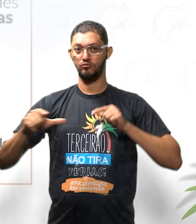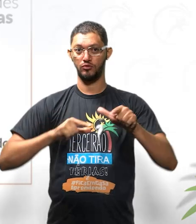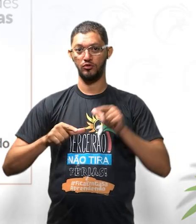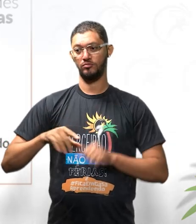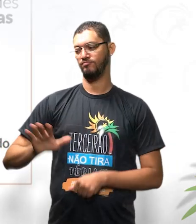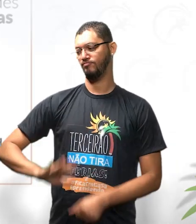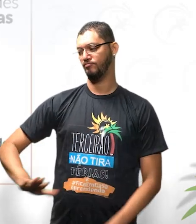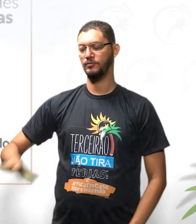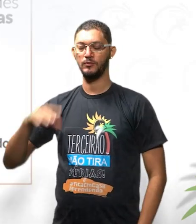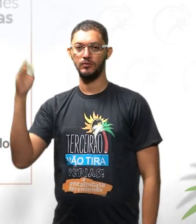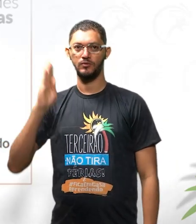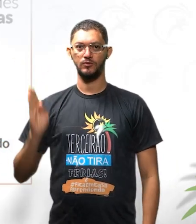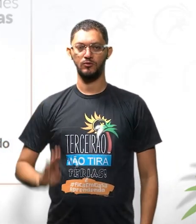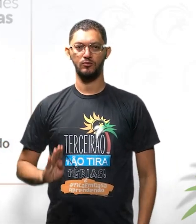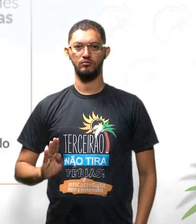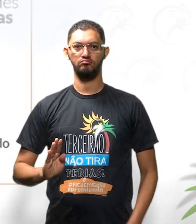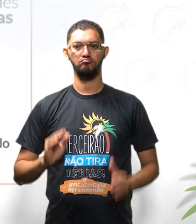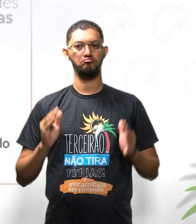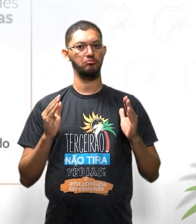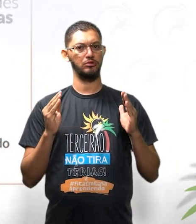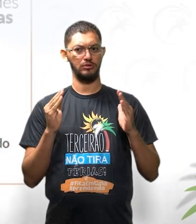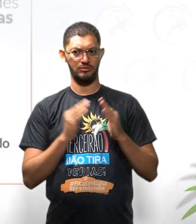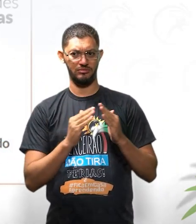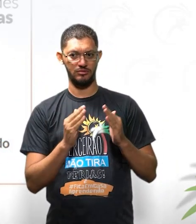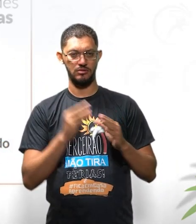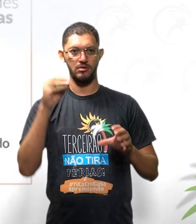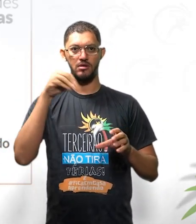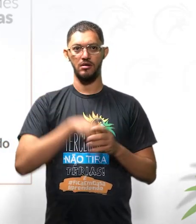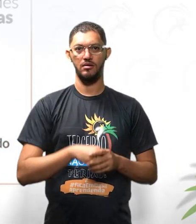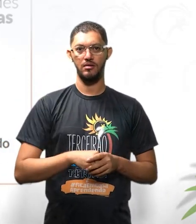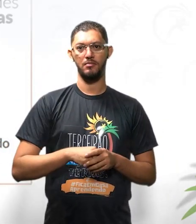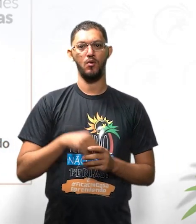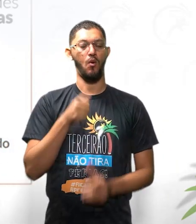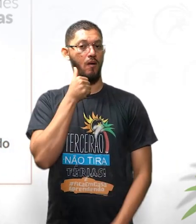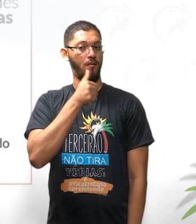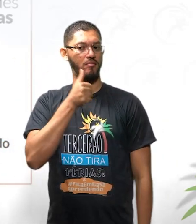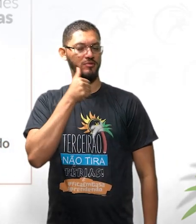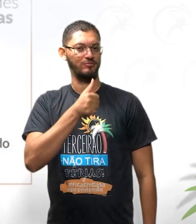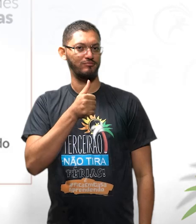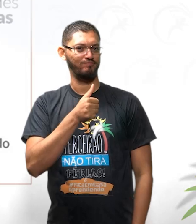no Brasil, do trabalho doméstico infantil, é realizado por meninas.